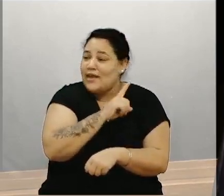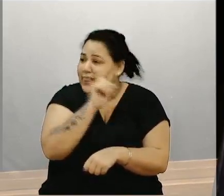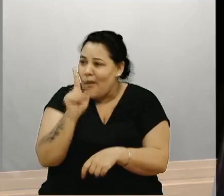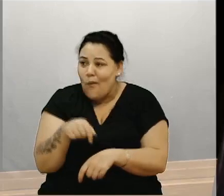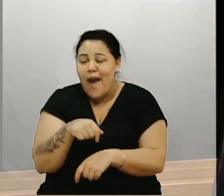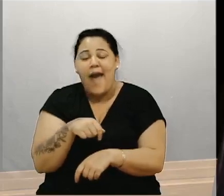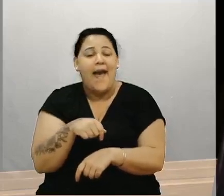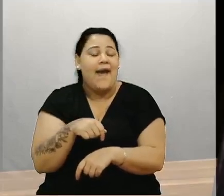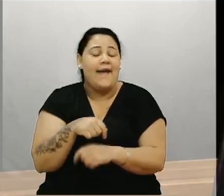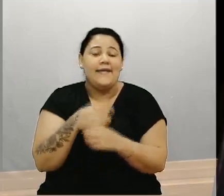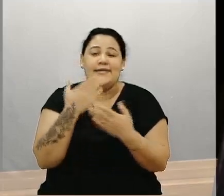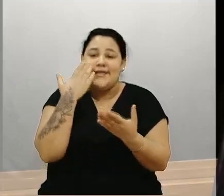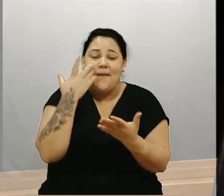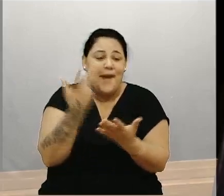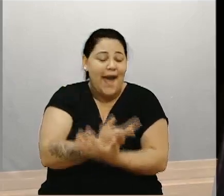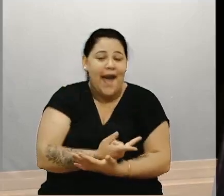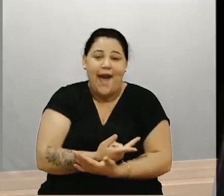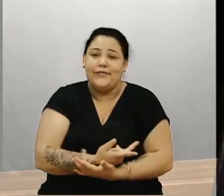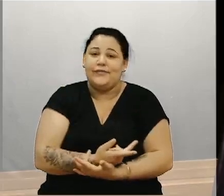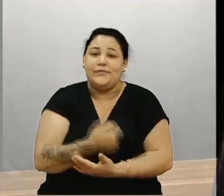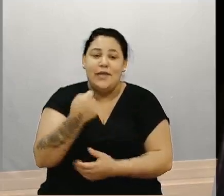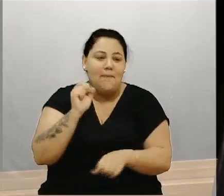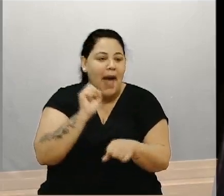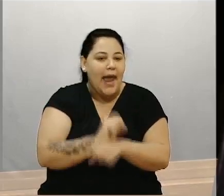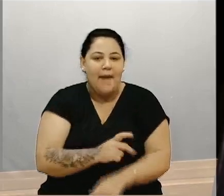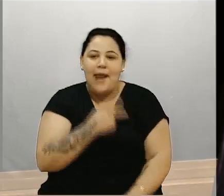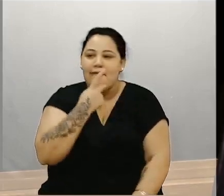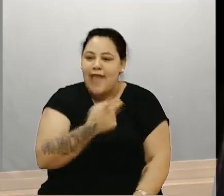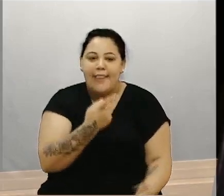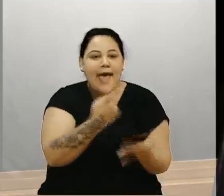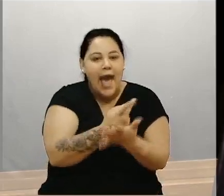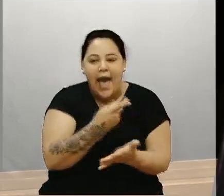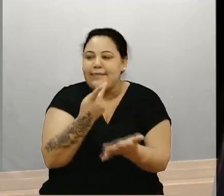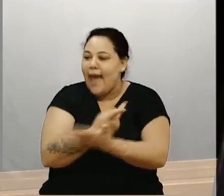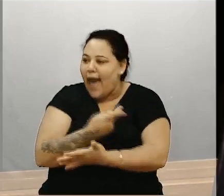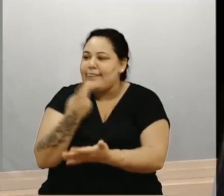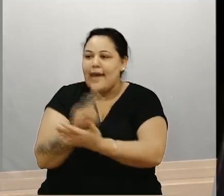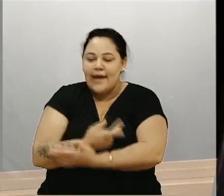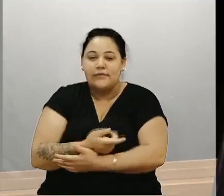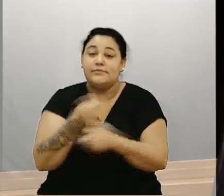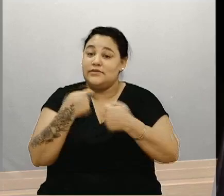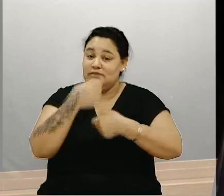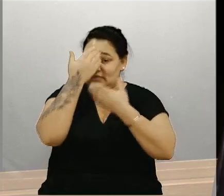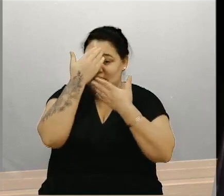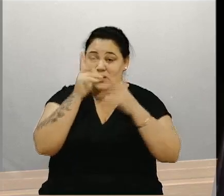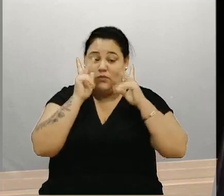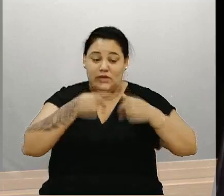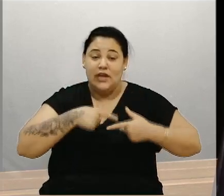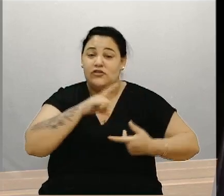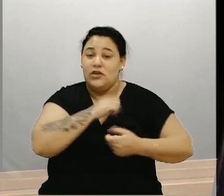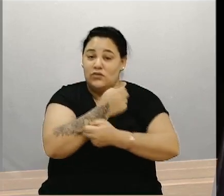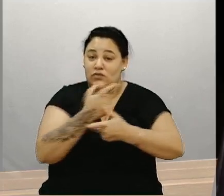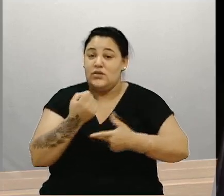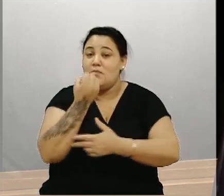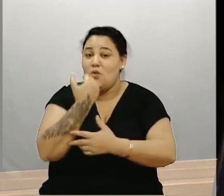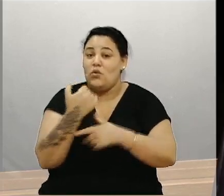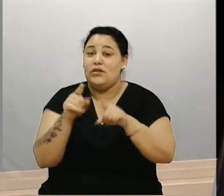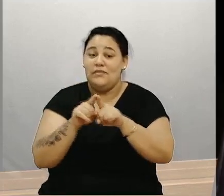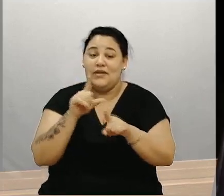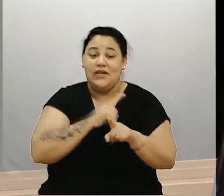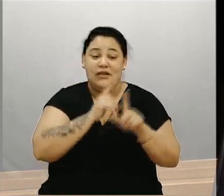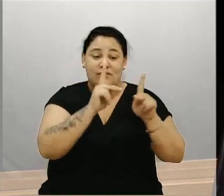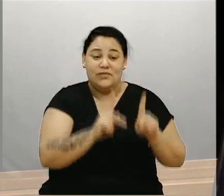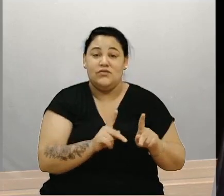que sim, é o momento de agradecer. A humanidade tem muitas coisas boas, mas tem gente